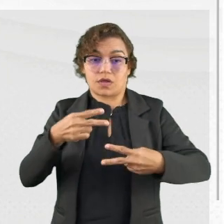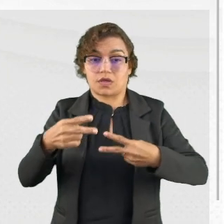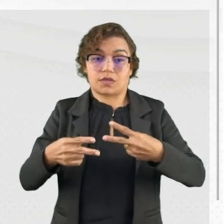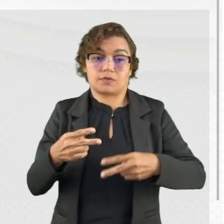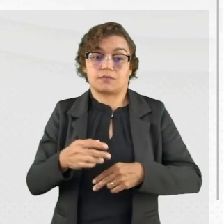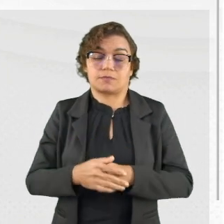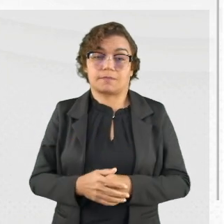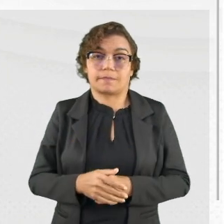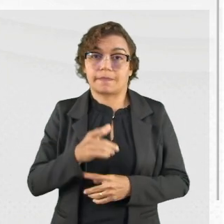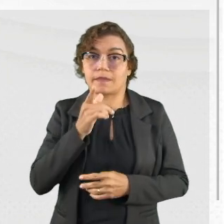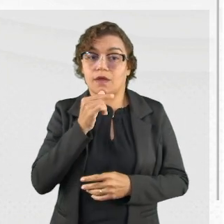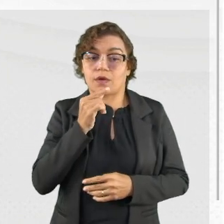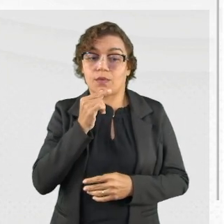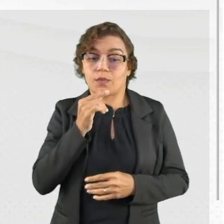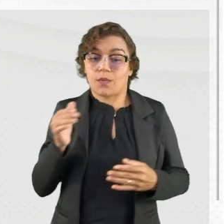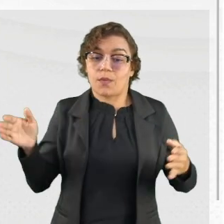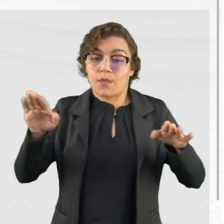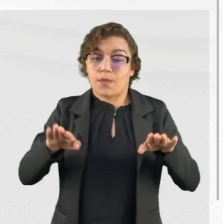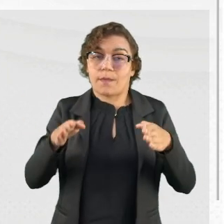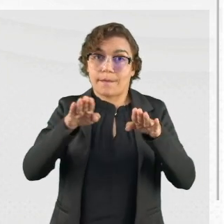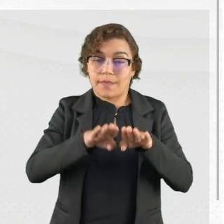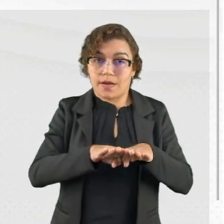do mar para a terra.